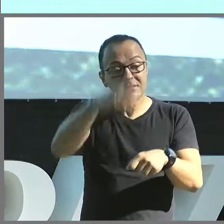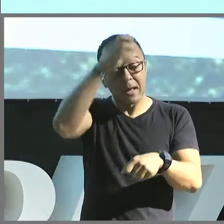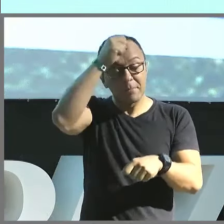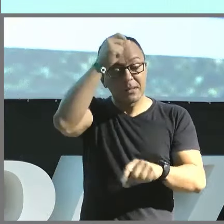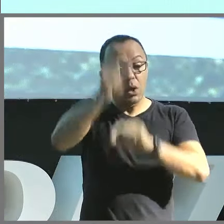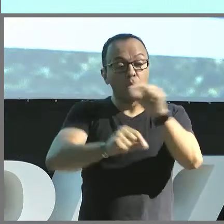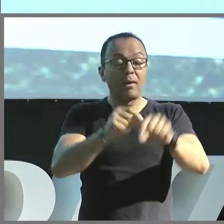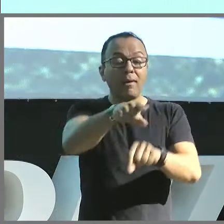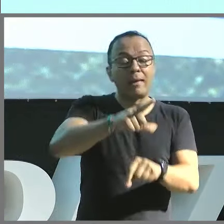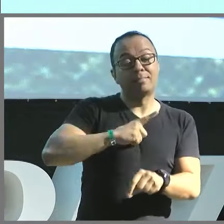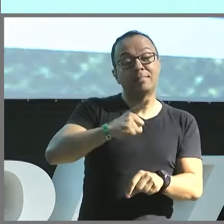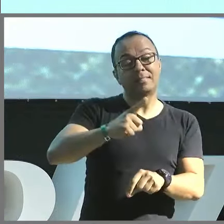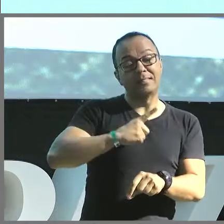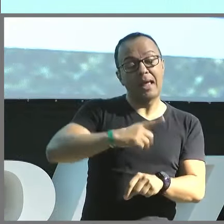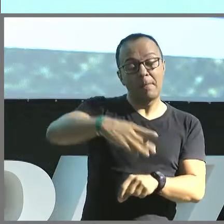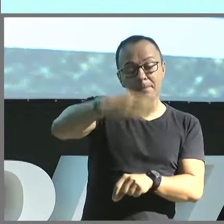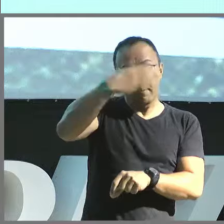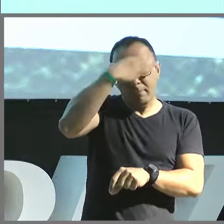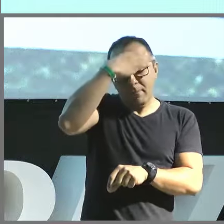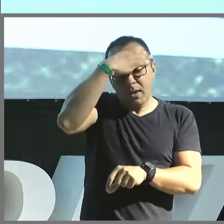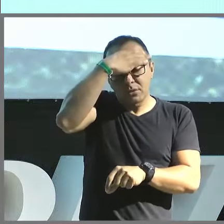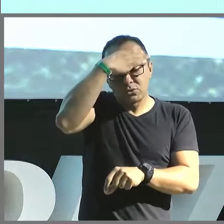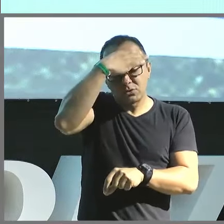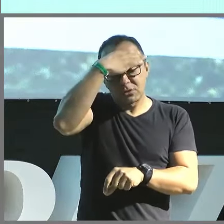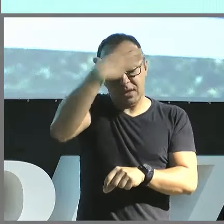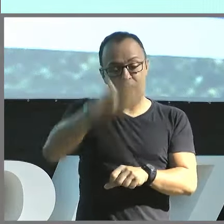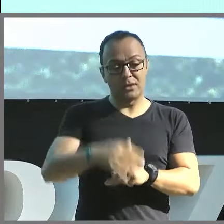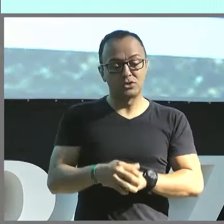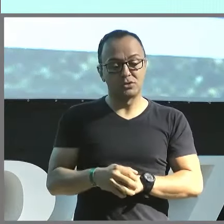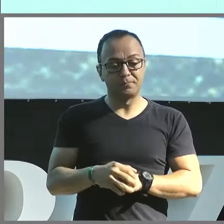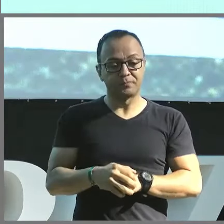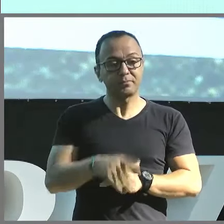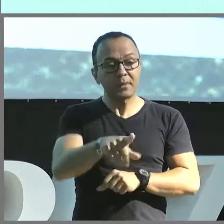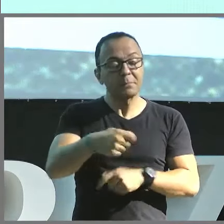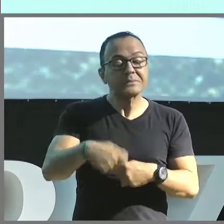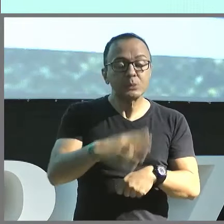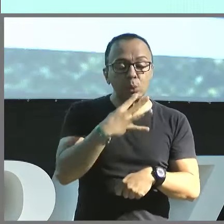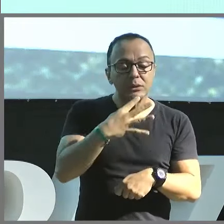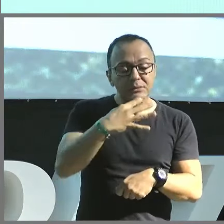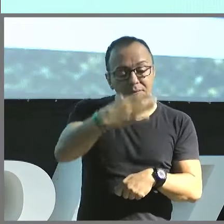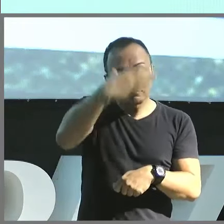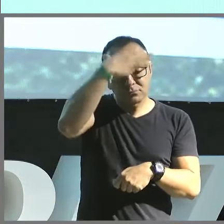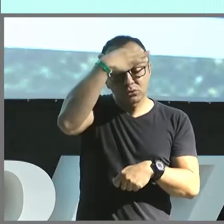ele tinha mediunidade e não estava fazendo transes anímicos. Porque quando acabou o transe, ele disse,